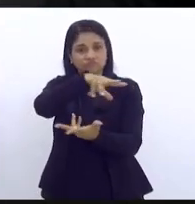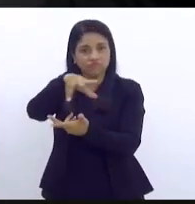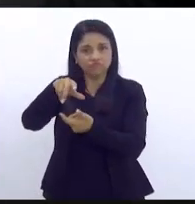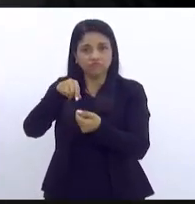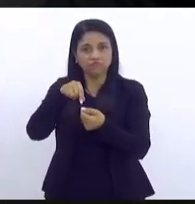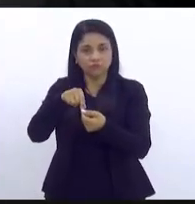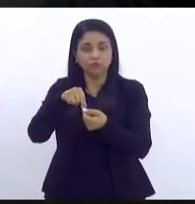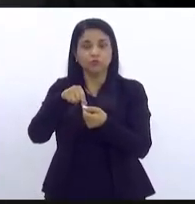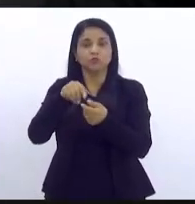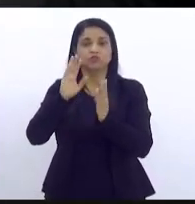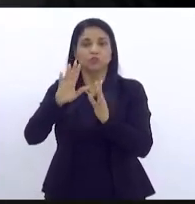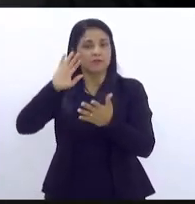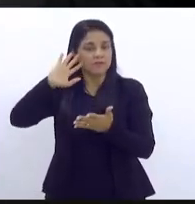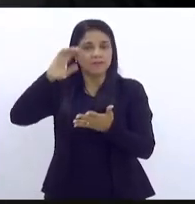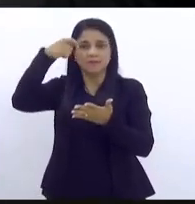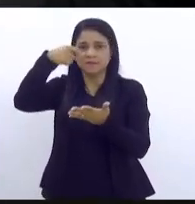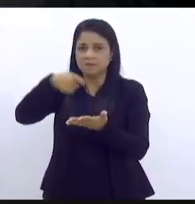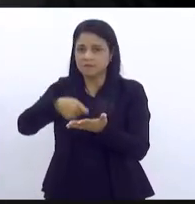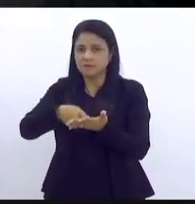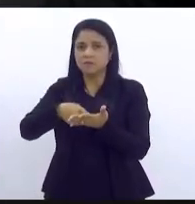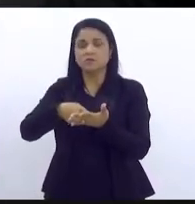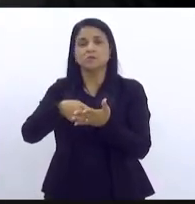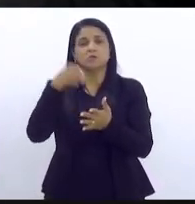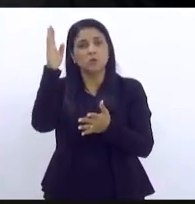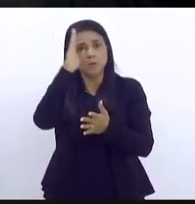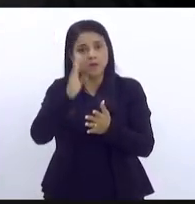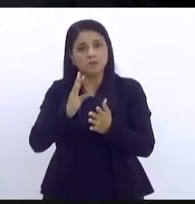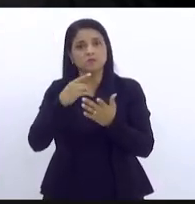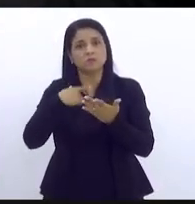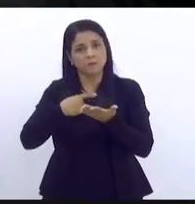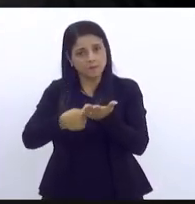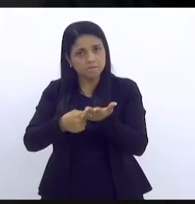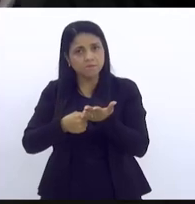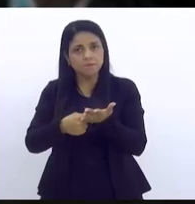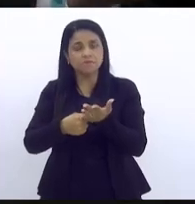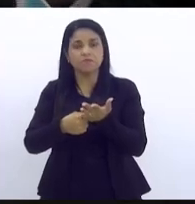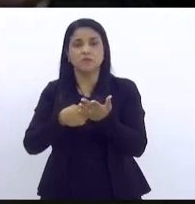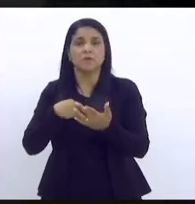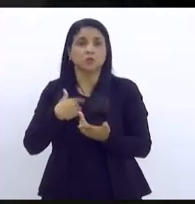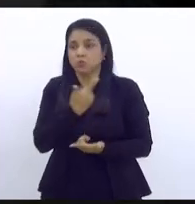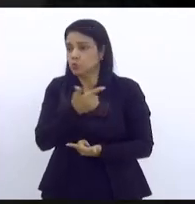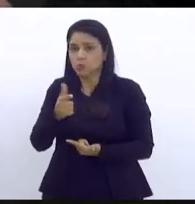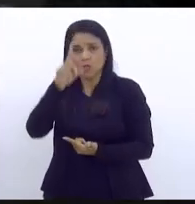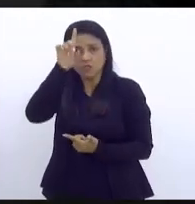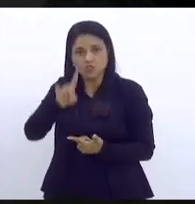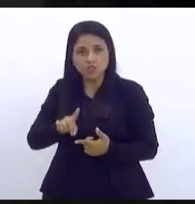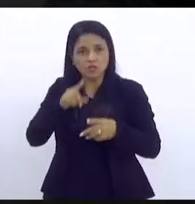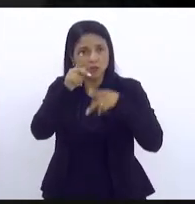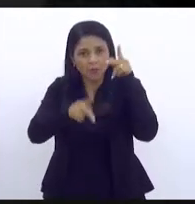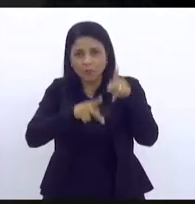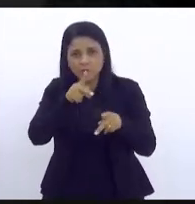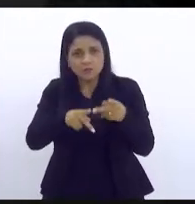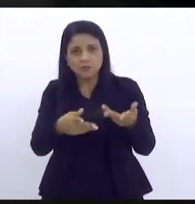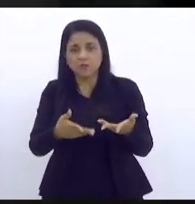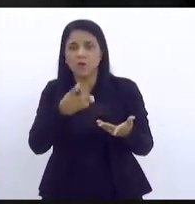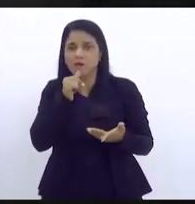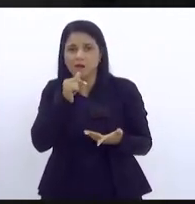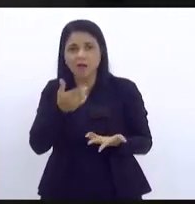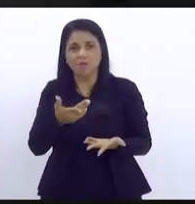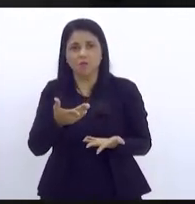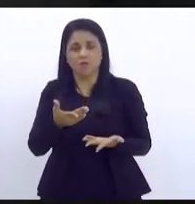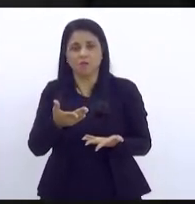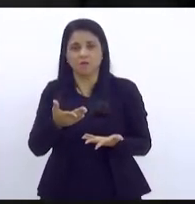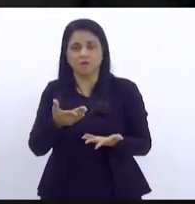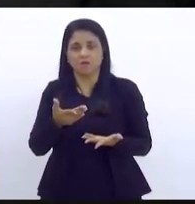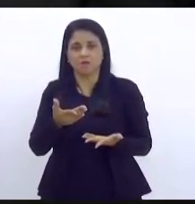já colocam o Brasil sujeito a essa sistemática Mas a gente não tem um direito positivado um direito posto um direito reconhecido aqui em âmbito